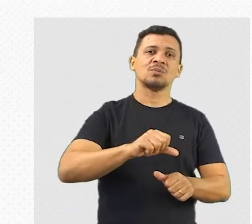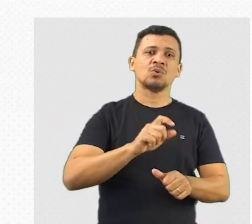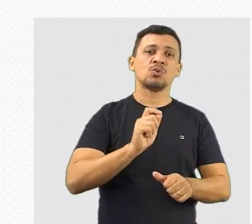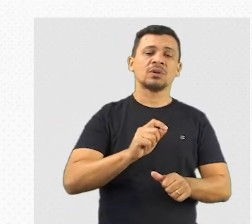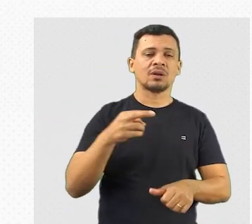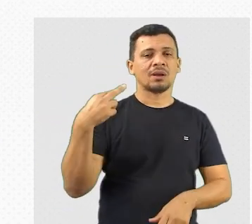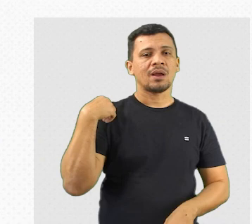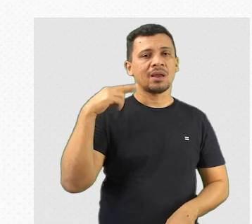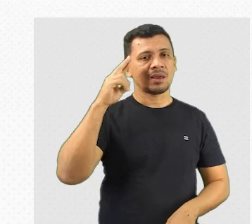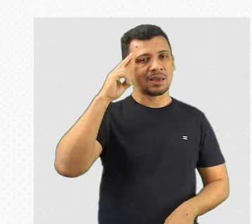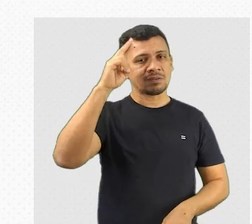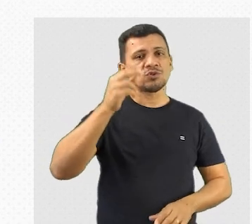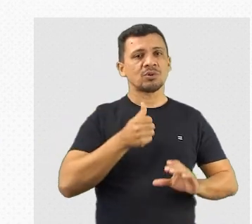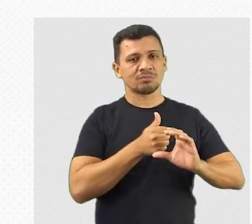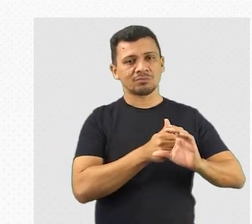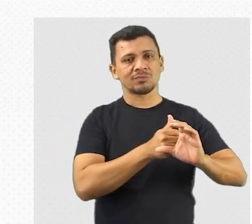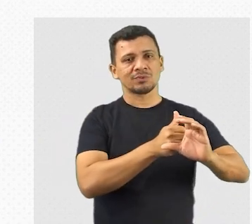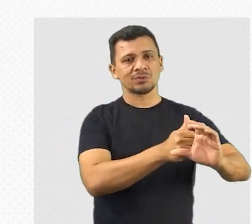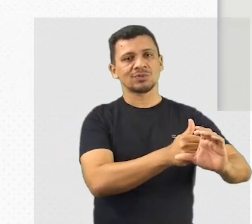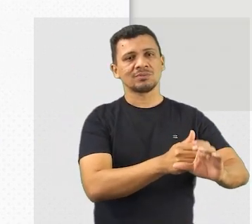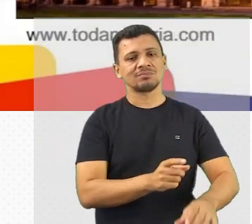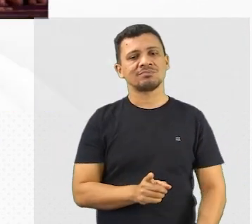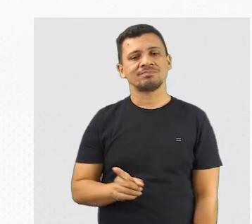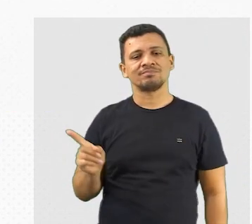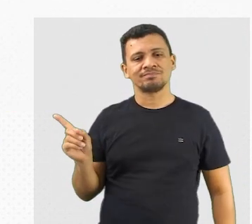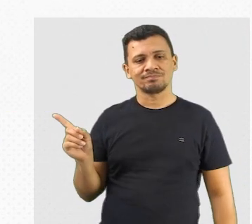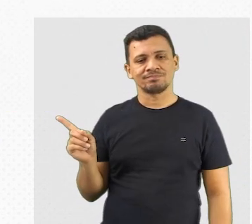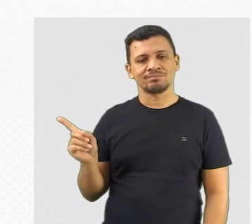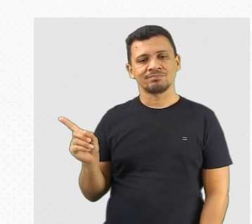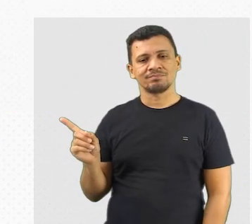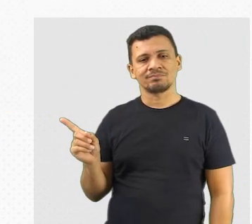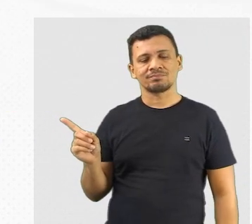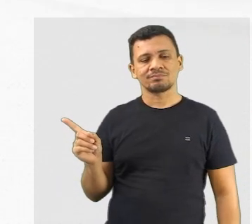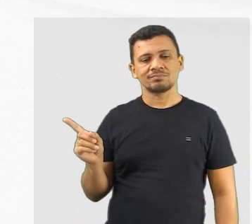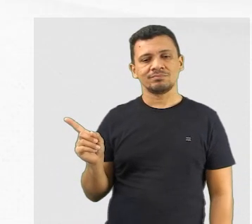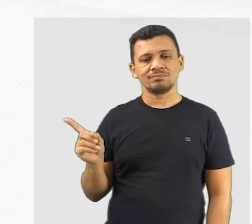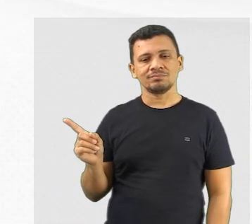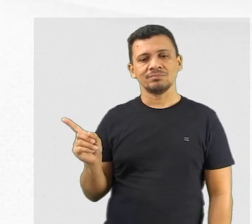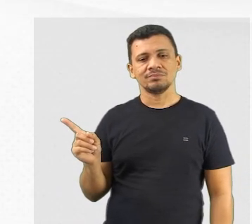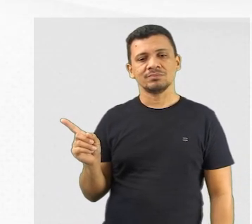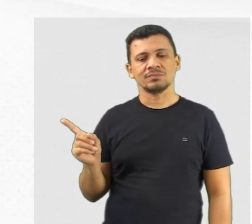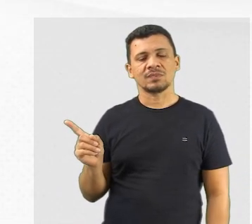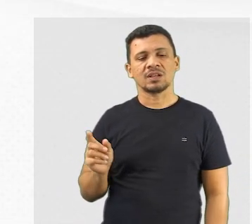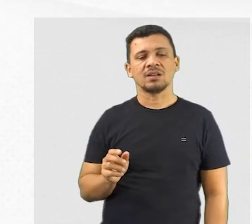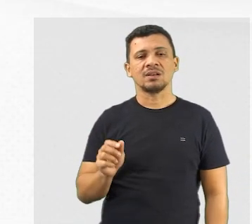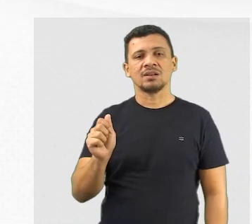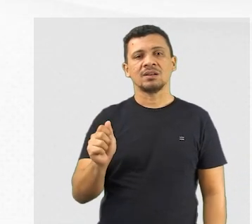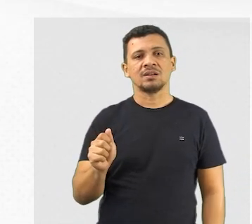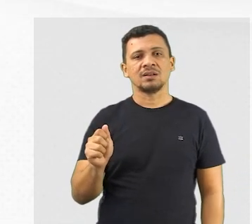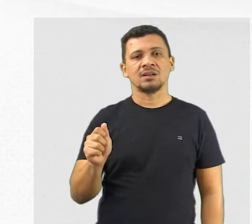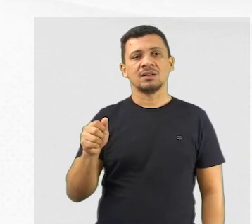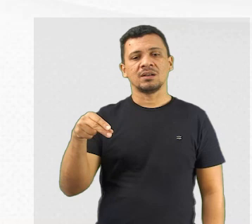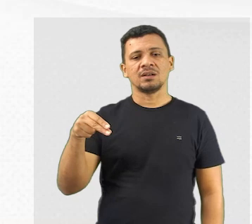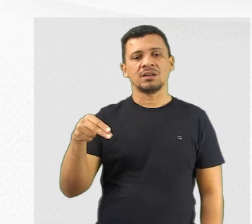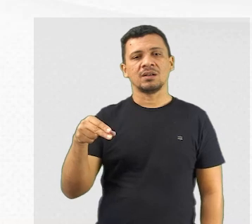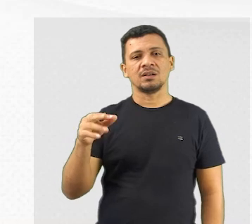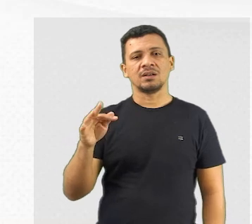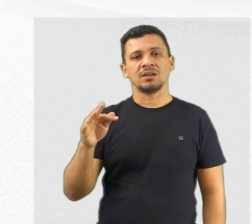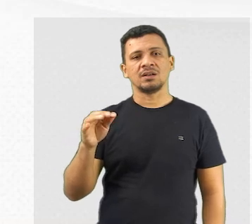a ser religioso cristão. Saímos do templo e vamos para o anfiteatro. E eu já vi isso. Isso